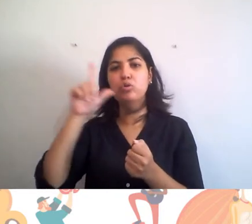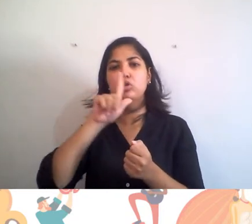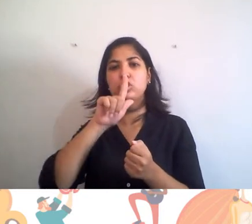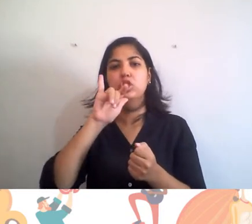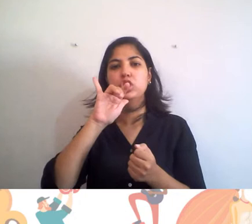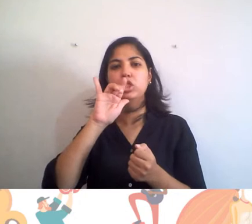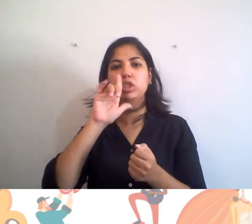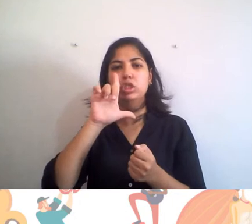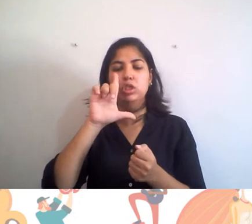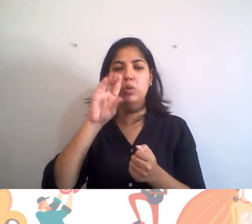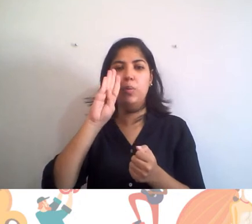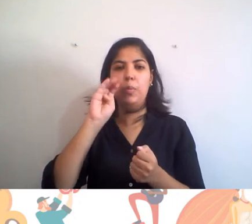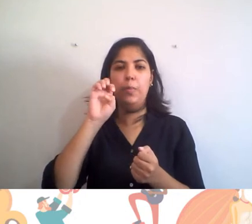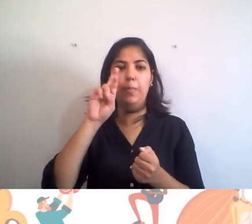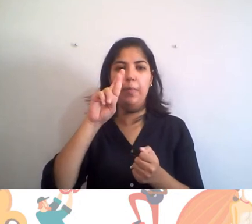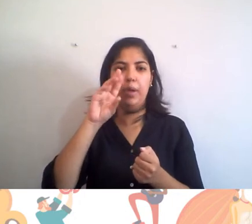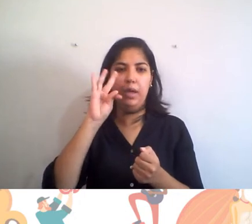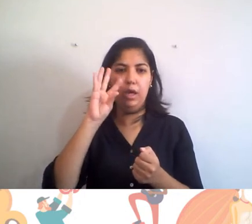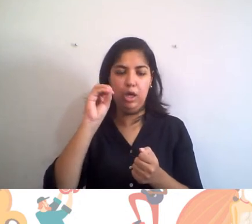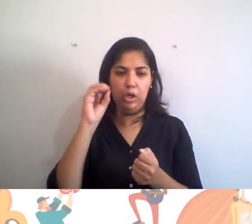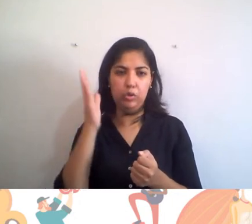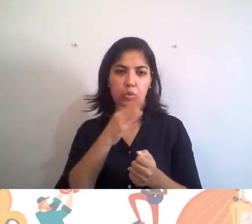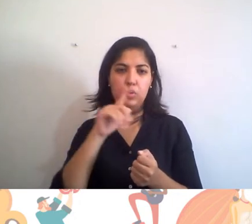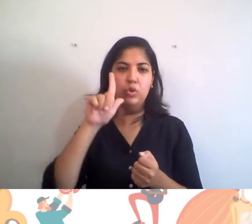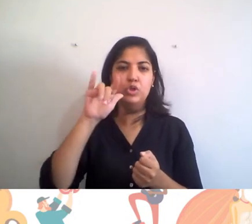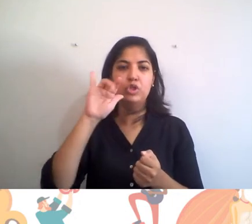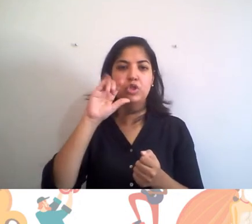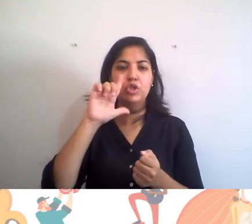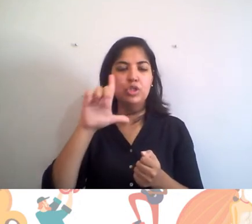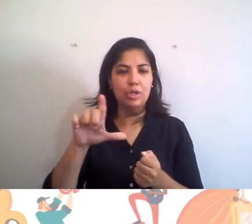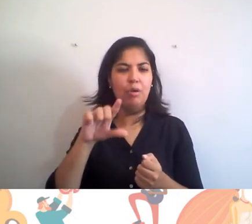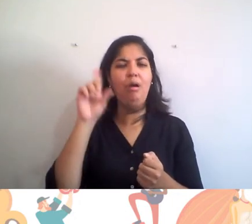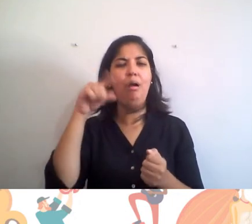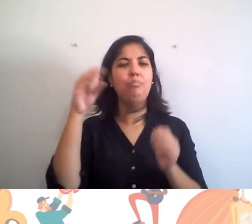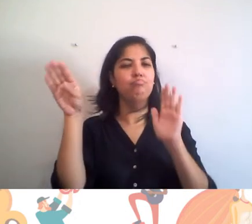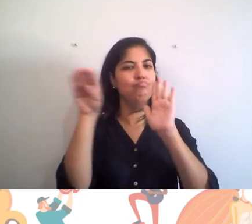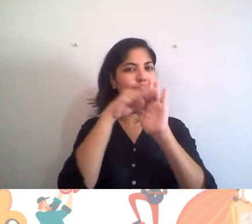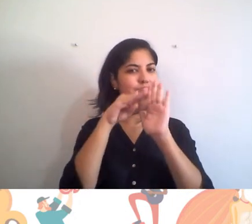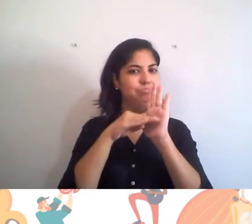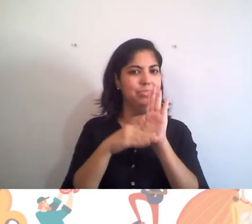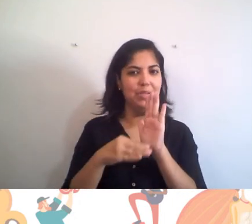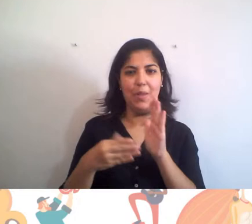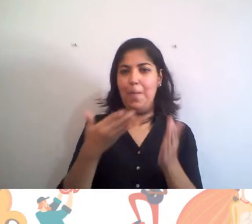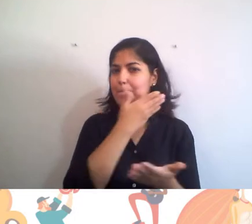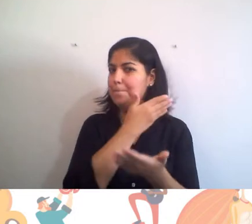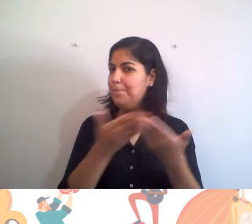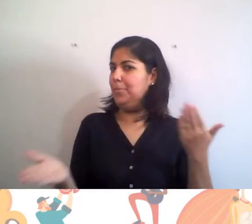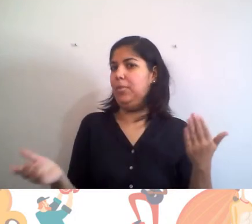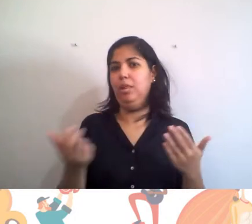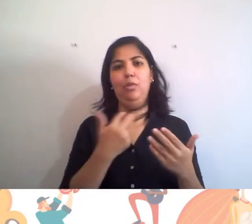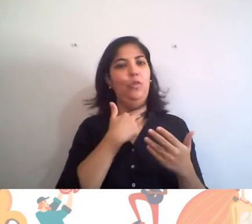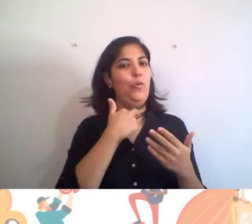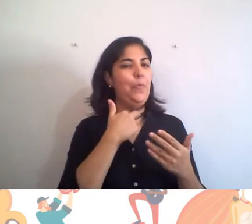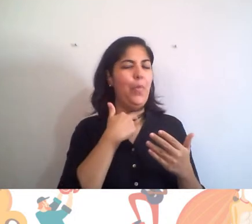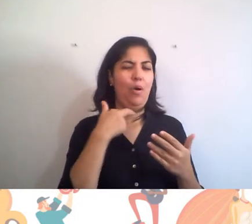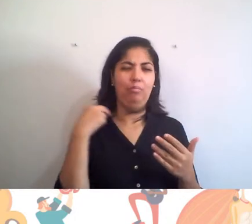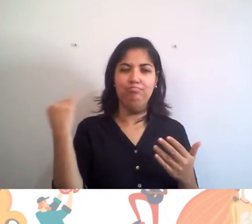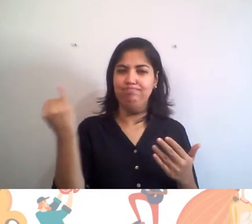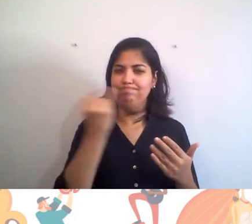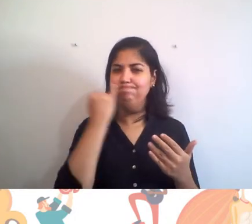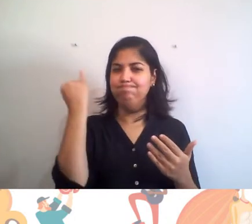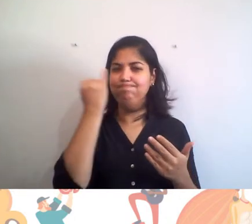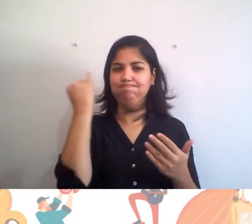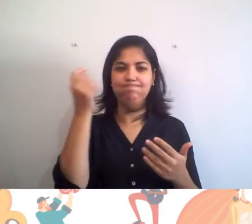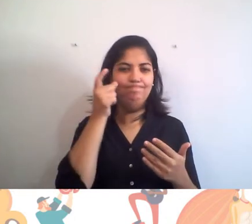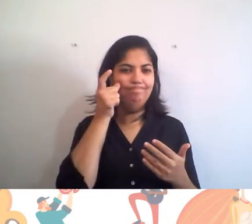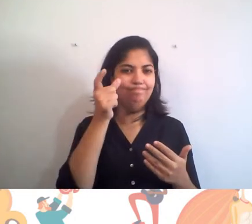Barro do Chão. Então, acho que vai ser uma programação incrível e imperdível. E por fim, convido